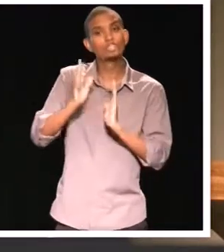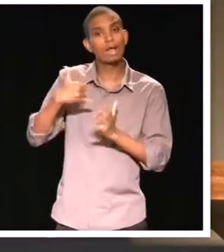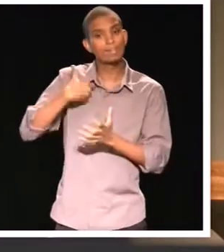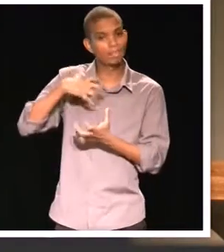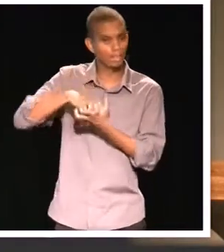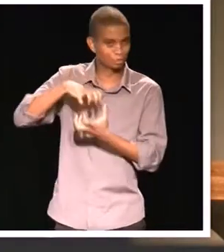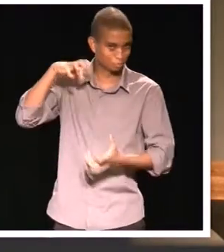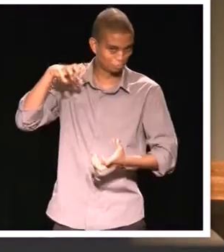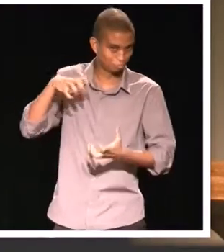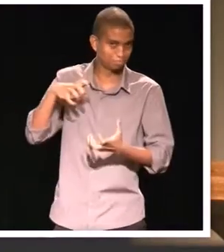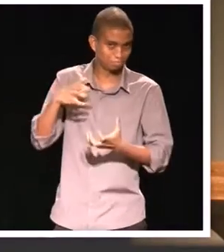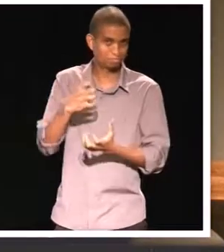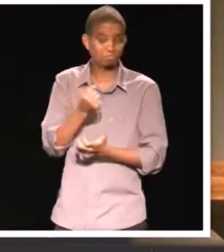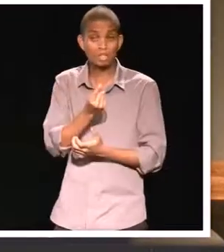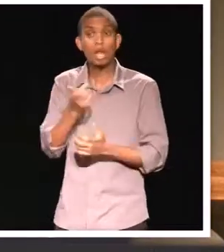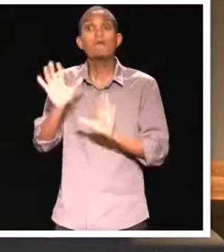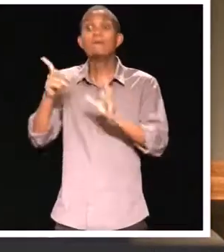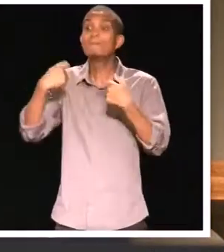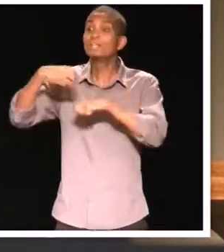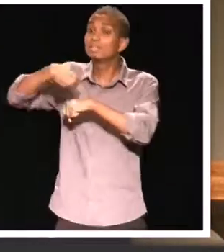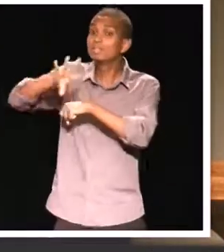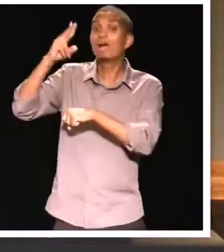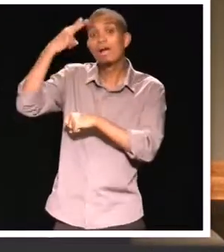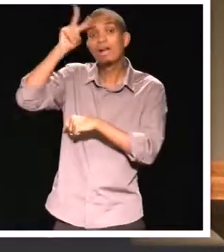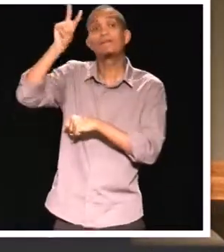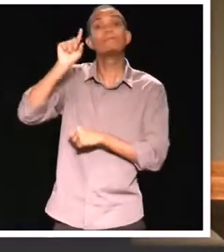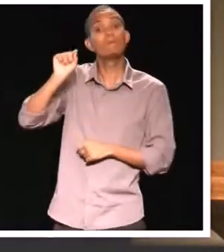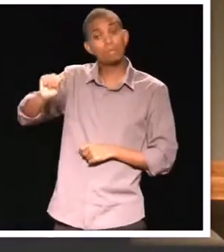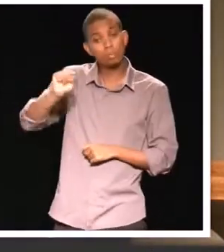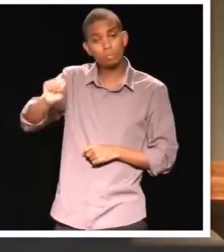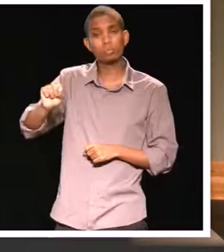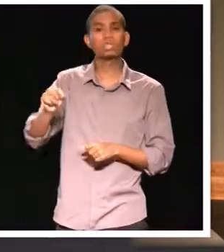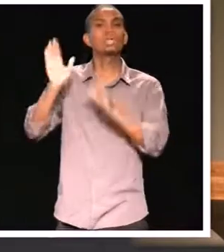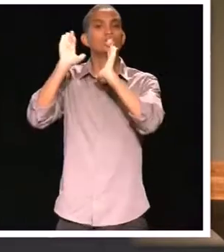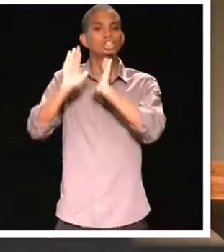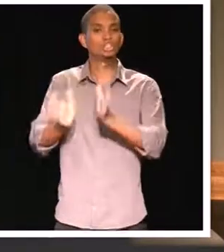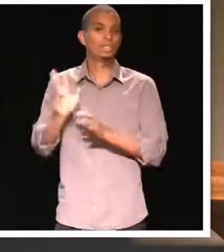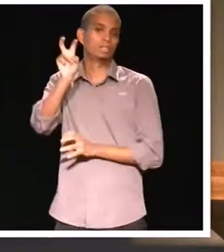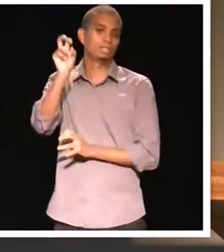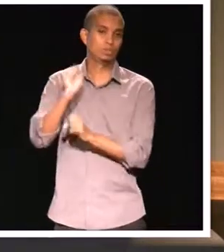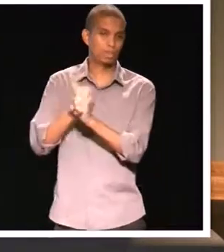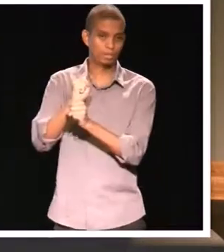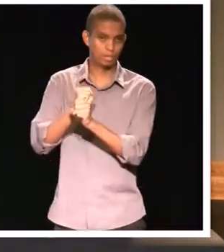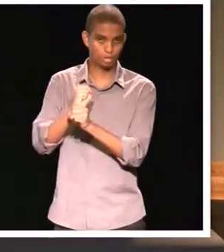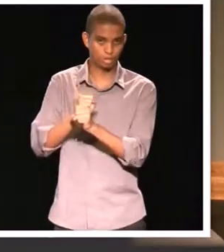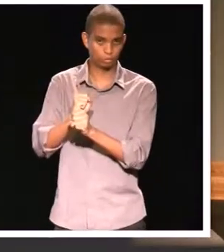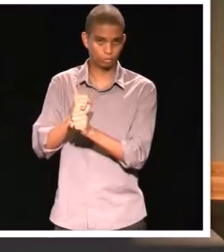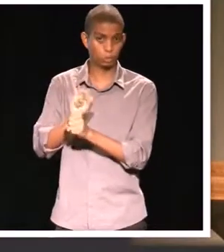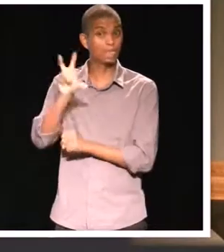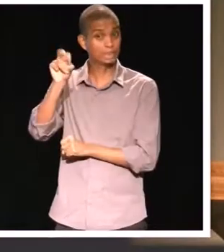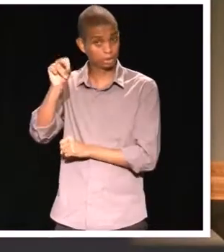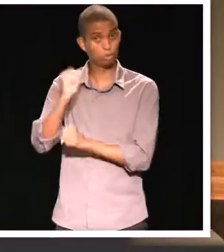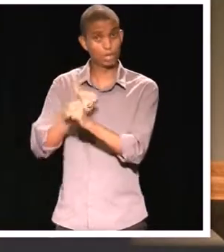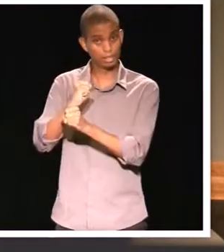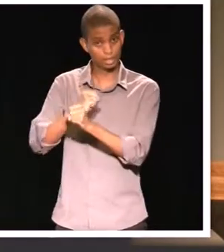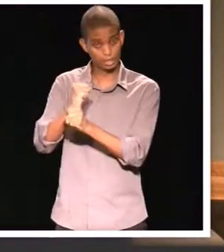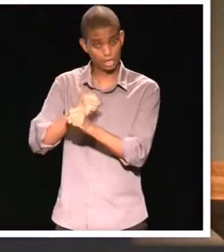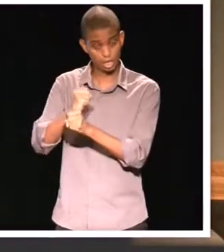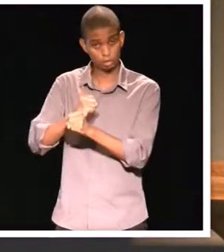avançada, que faz 50 anos a situação